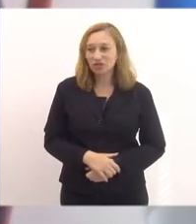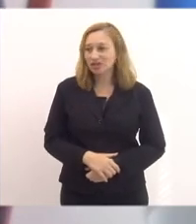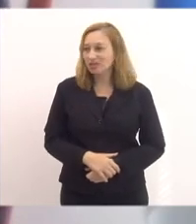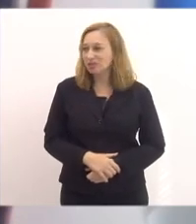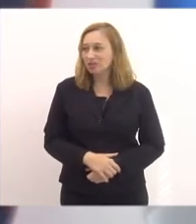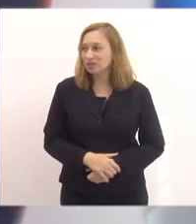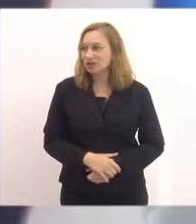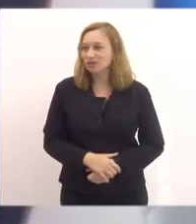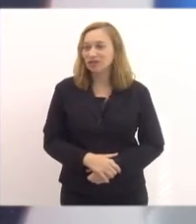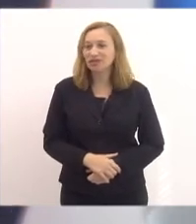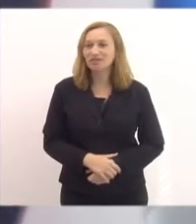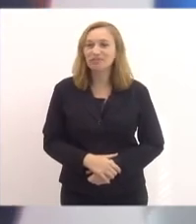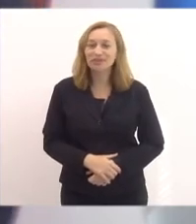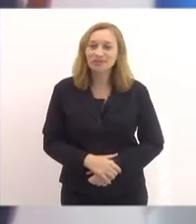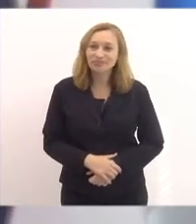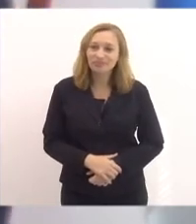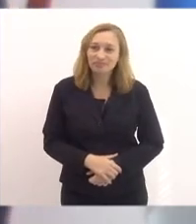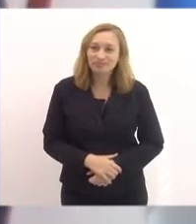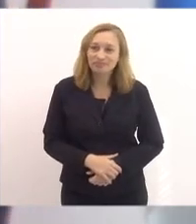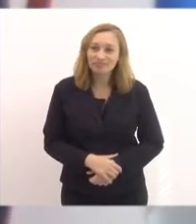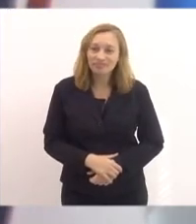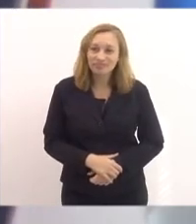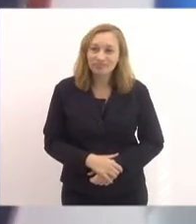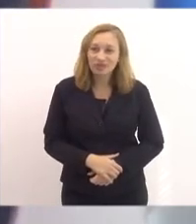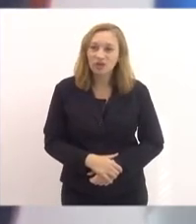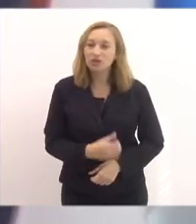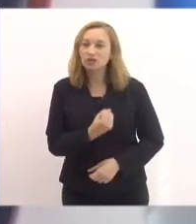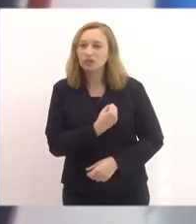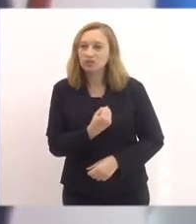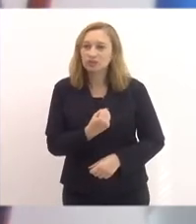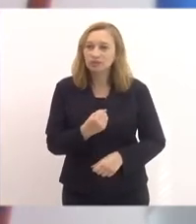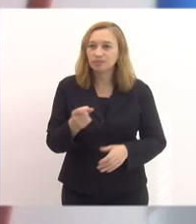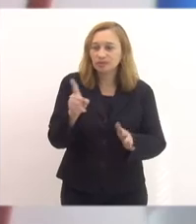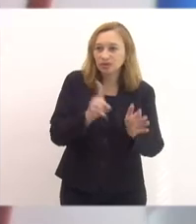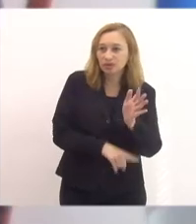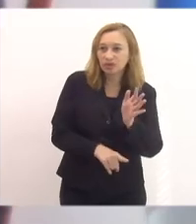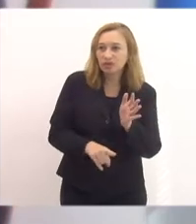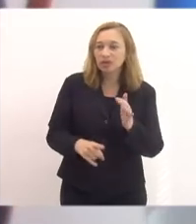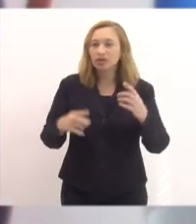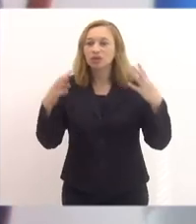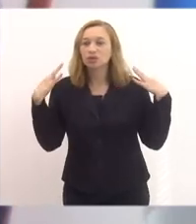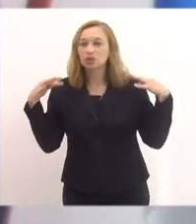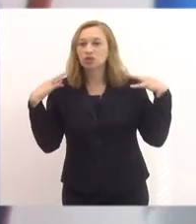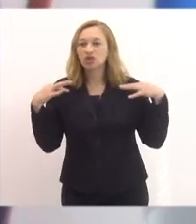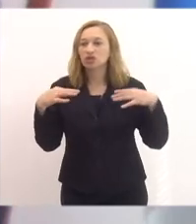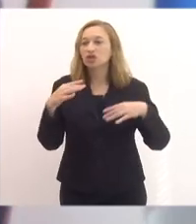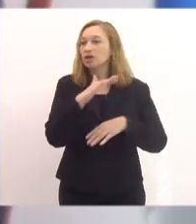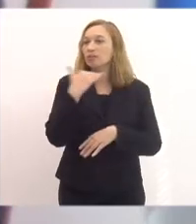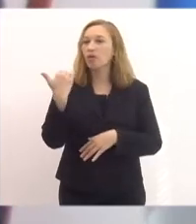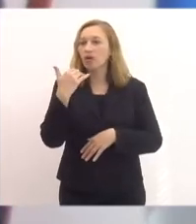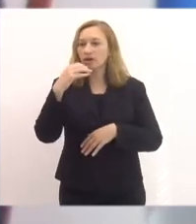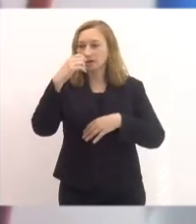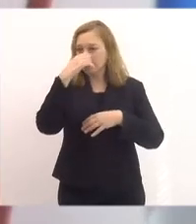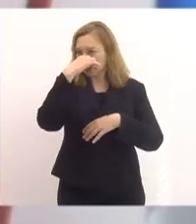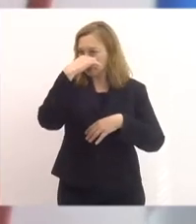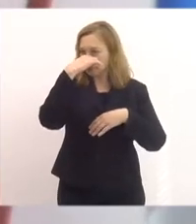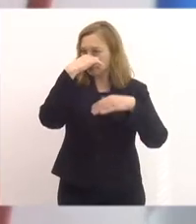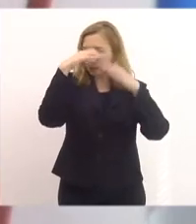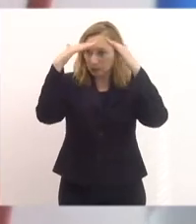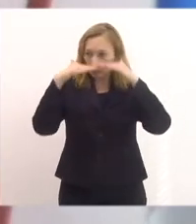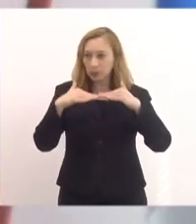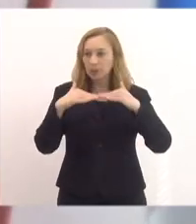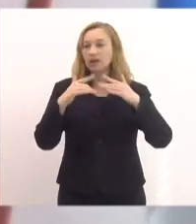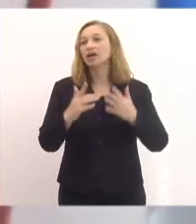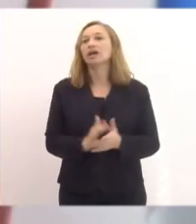muito menor do que o número de afogados, turistas afogados na Praia do Rio de Janeiro. Então, salva-vida é mais